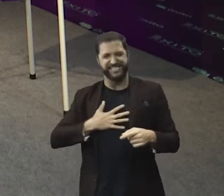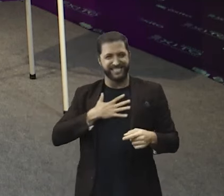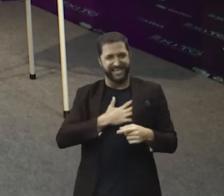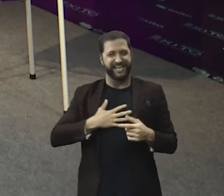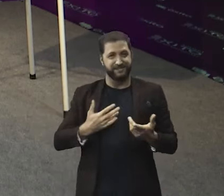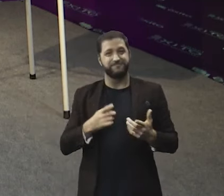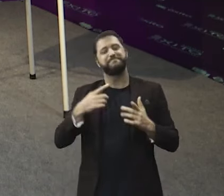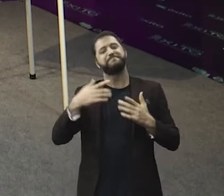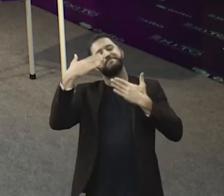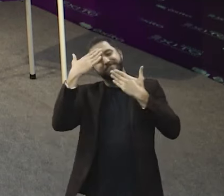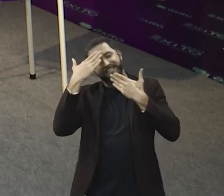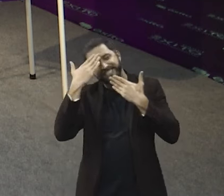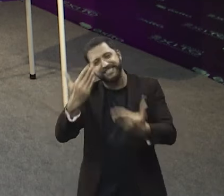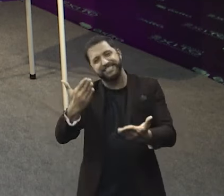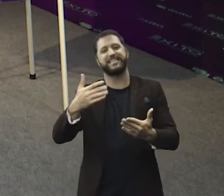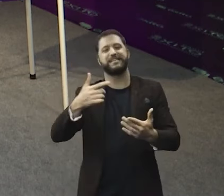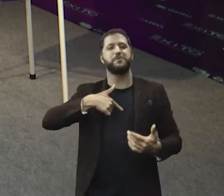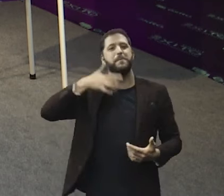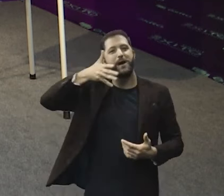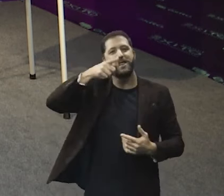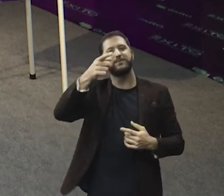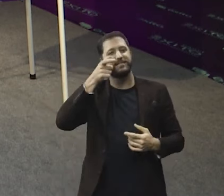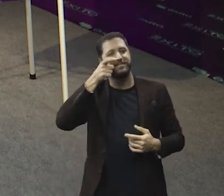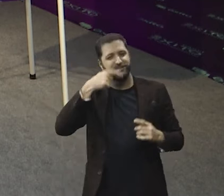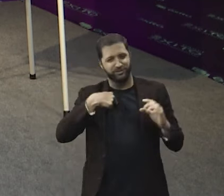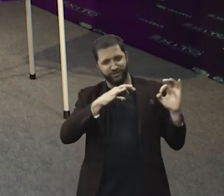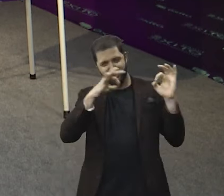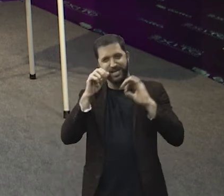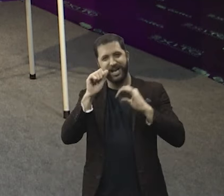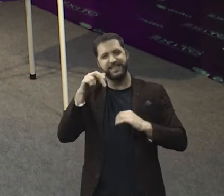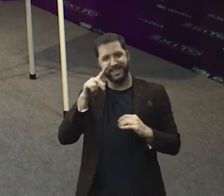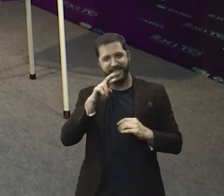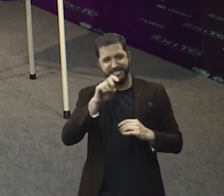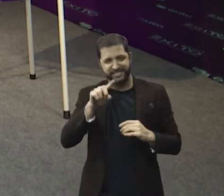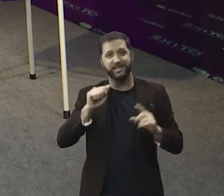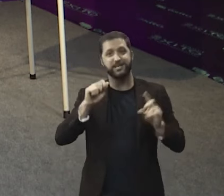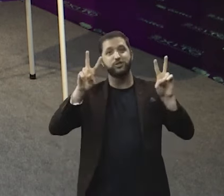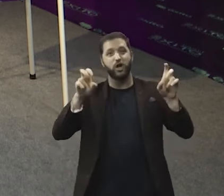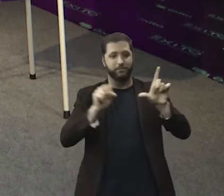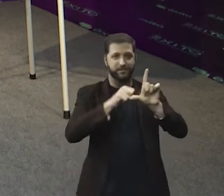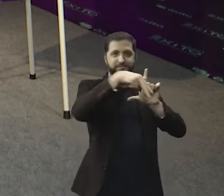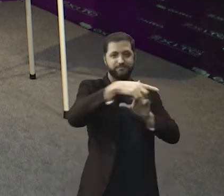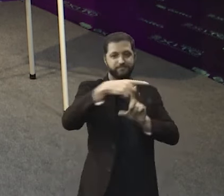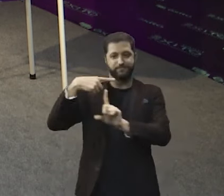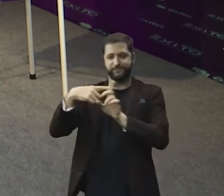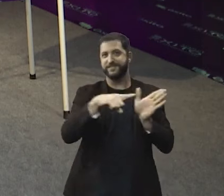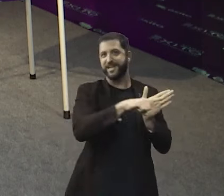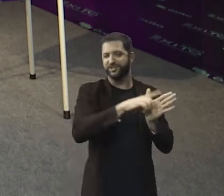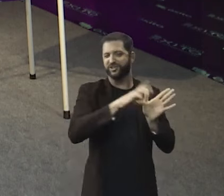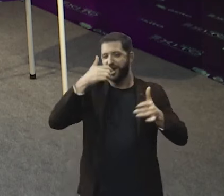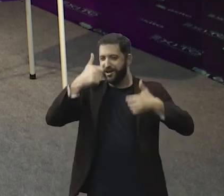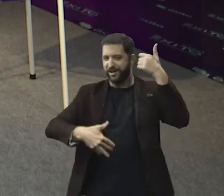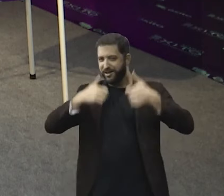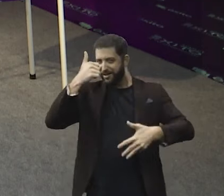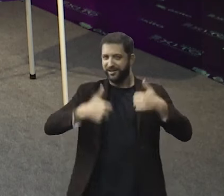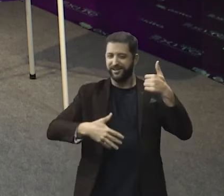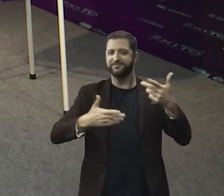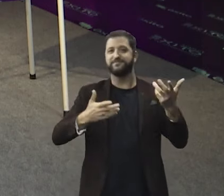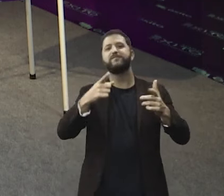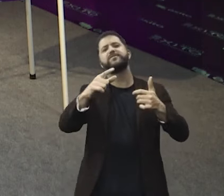junto comigo a minha palestra Andresa carício metaverso bênção e maldição me acompanha nas mídias